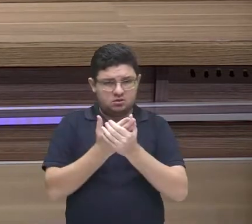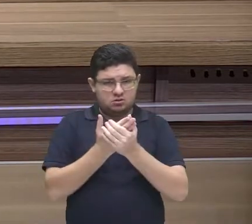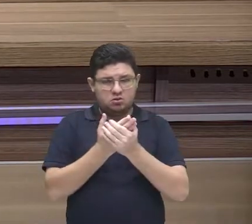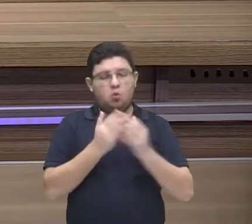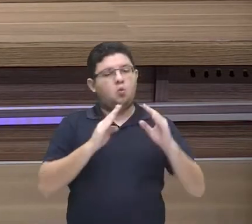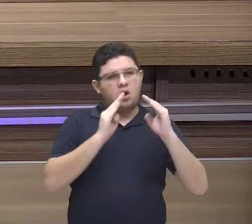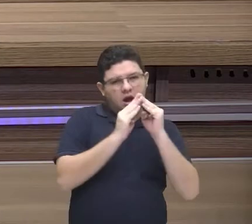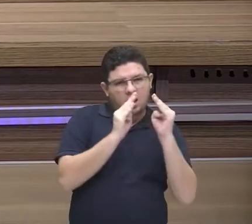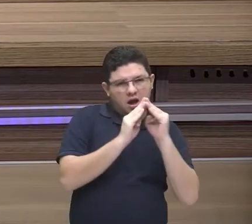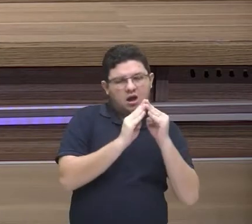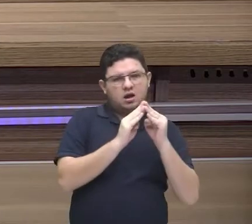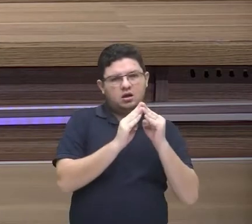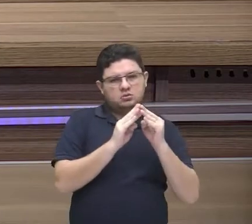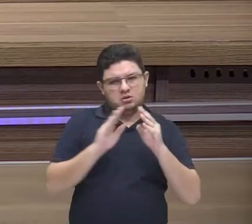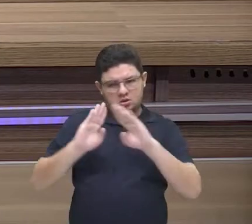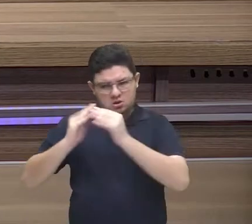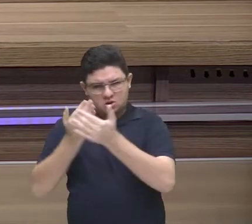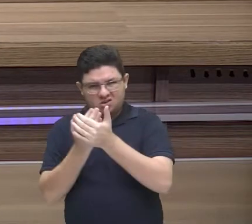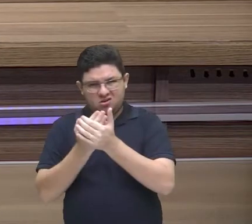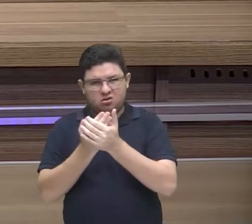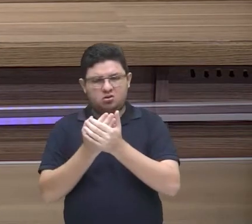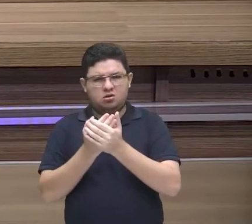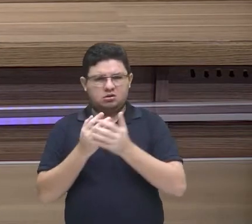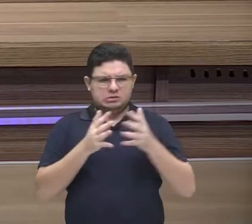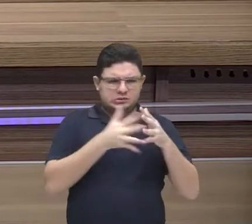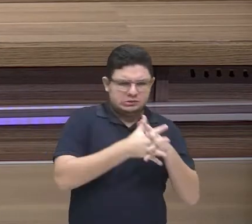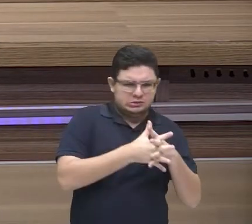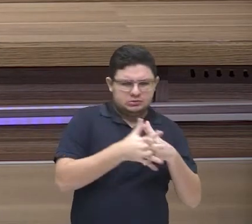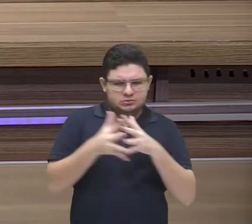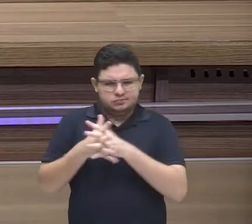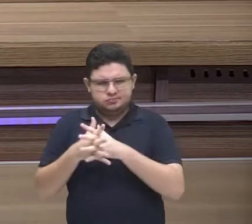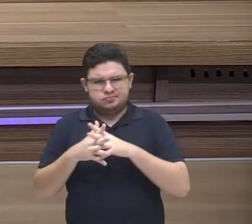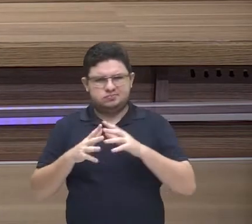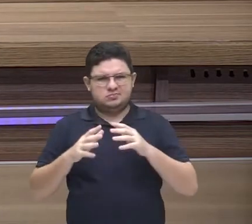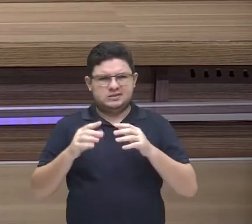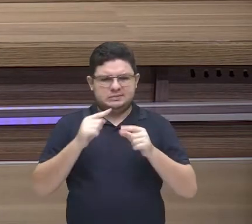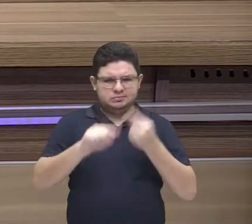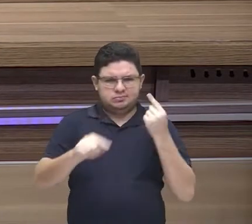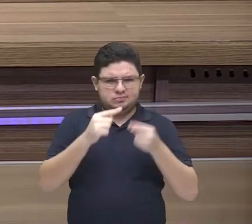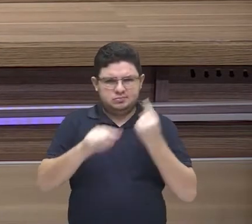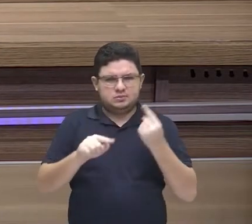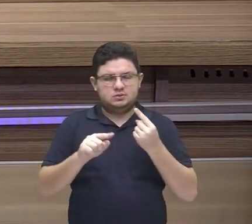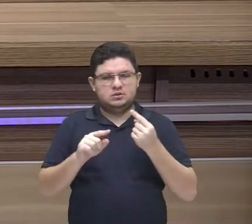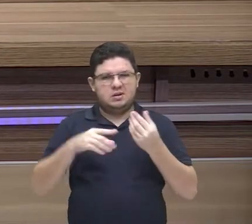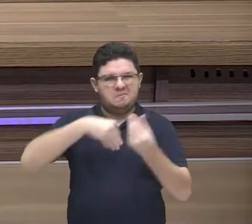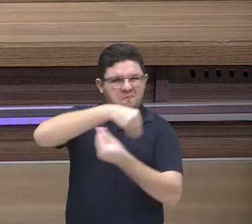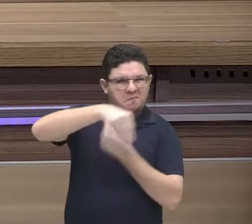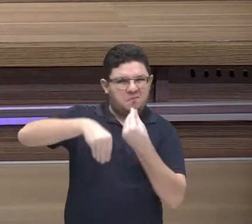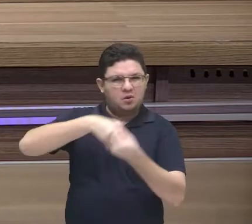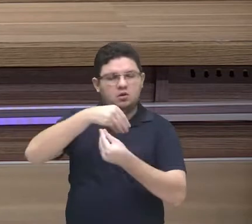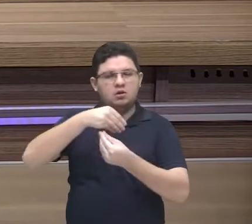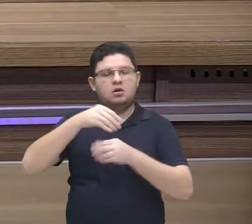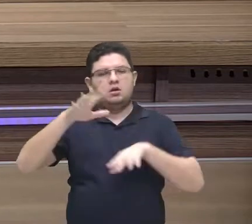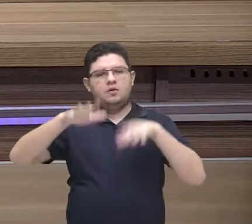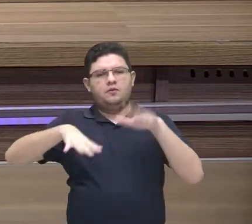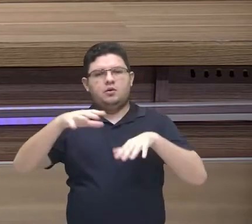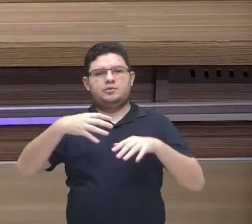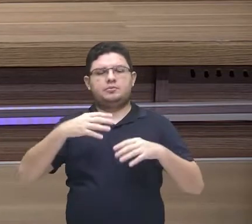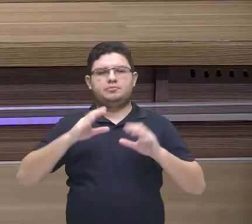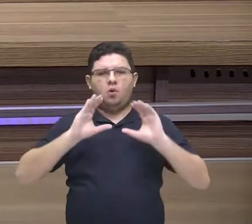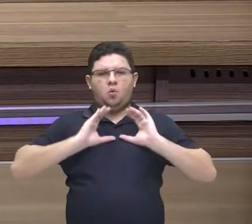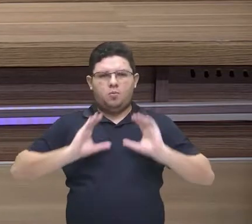a escola, não bate na medicina, a gente mistura tudo e causa uns transtornos no comportamento e